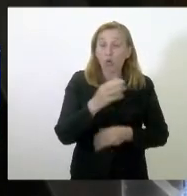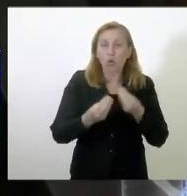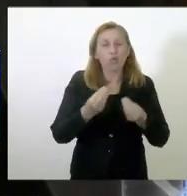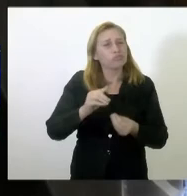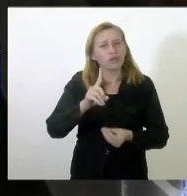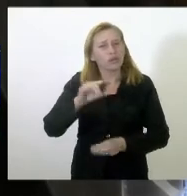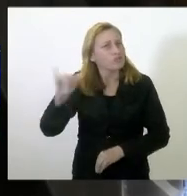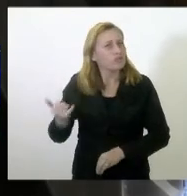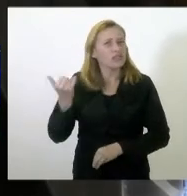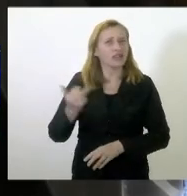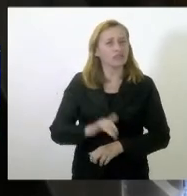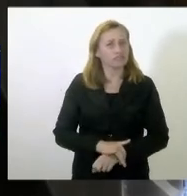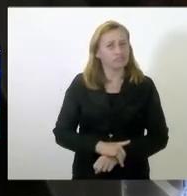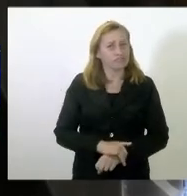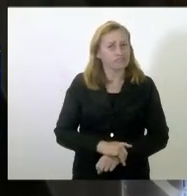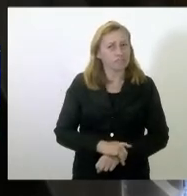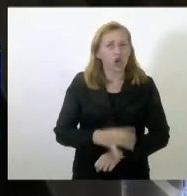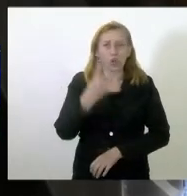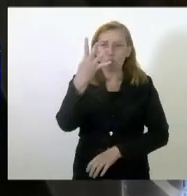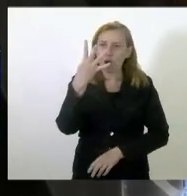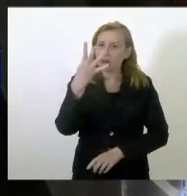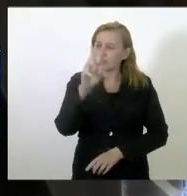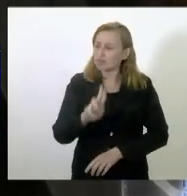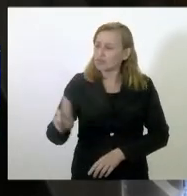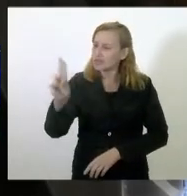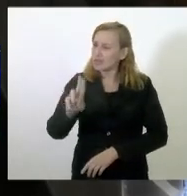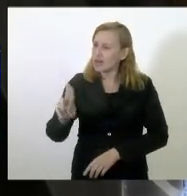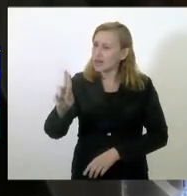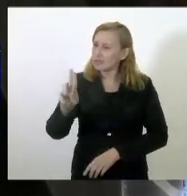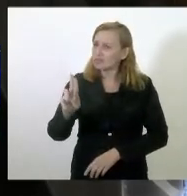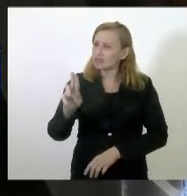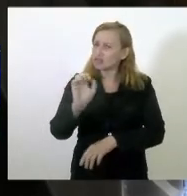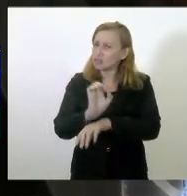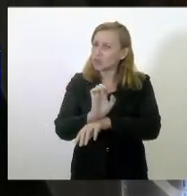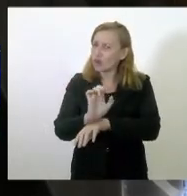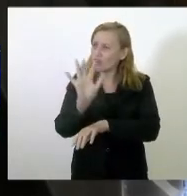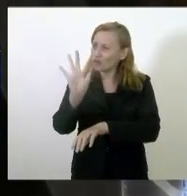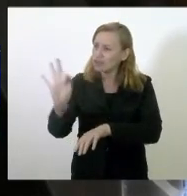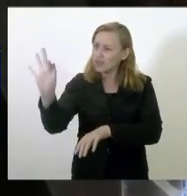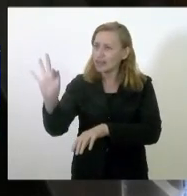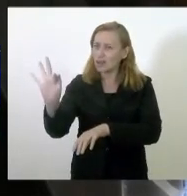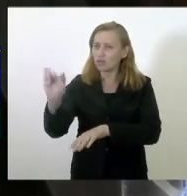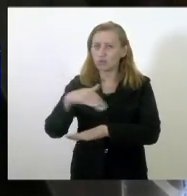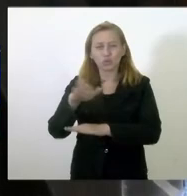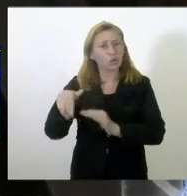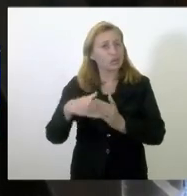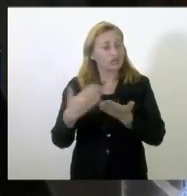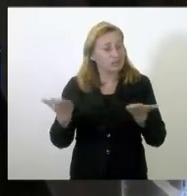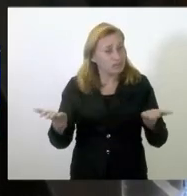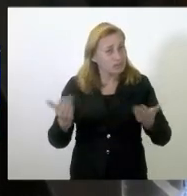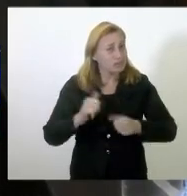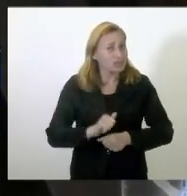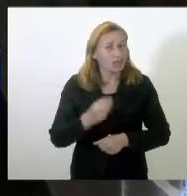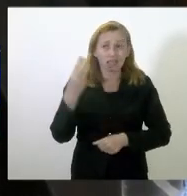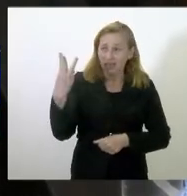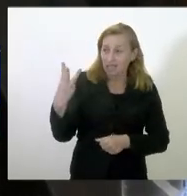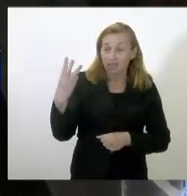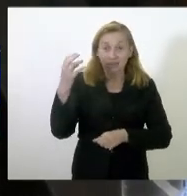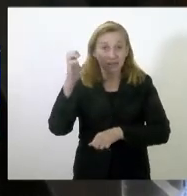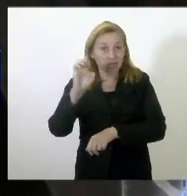disso? 4 universidades estaduais, federais, todas de multicamp, 3